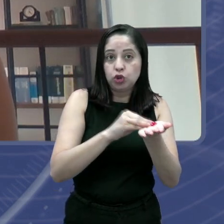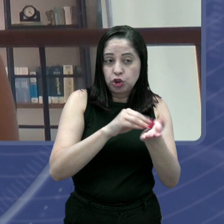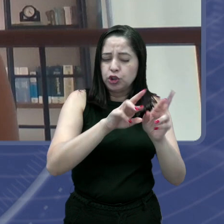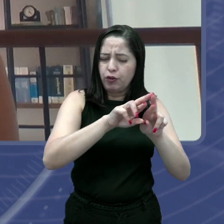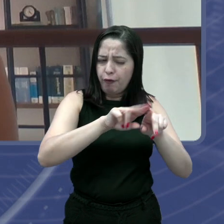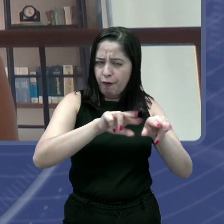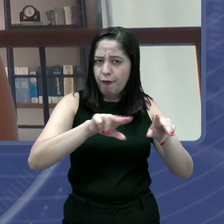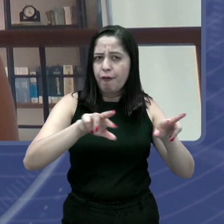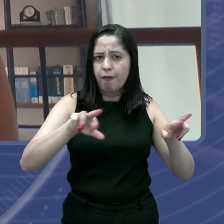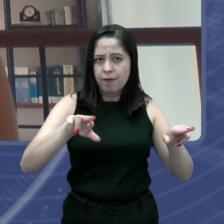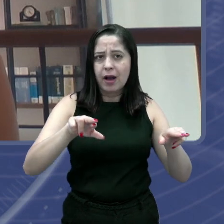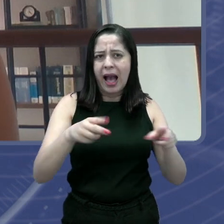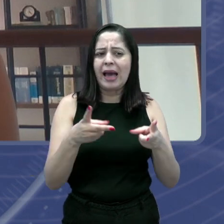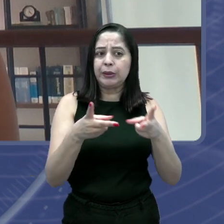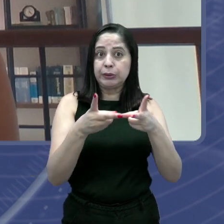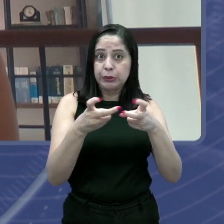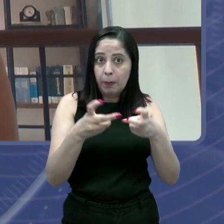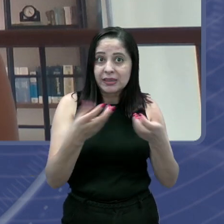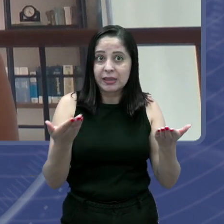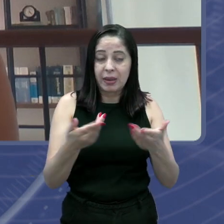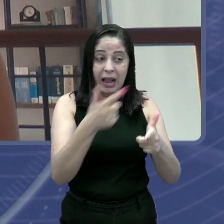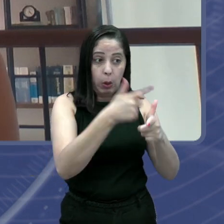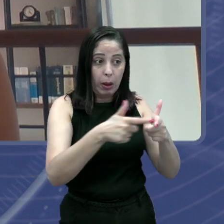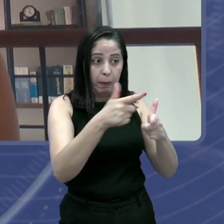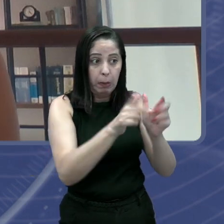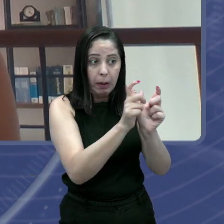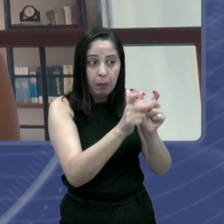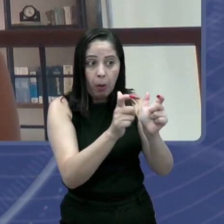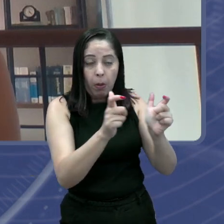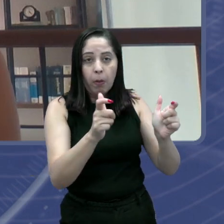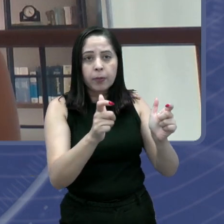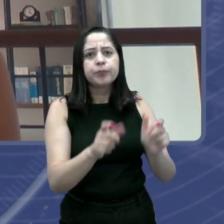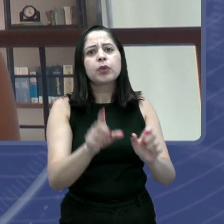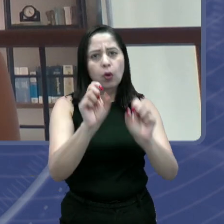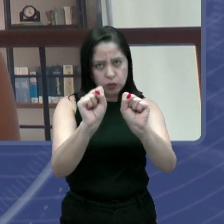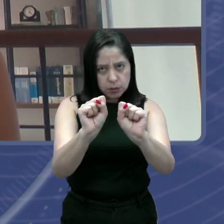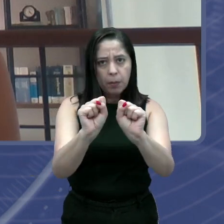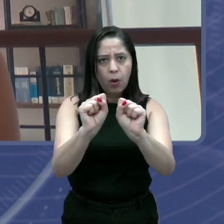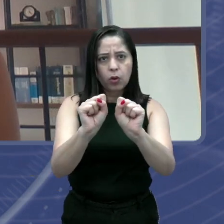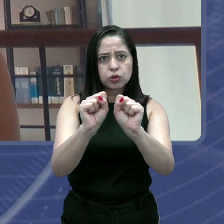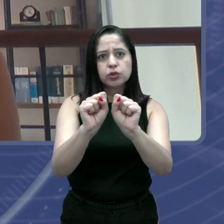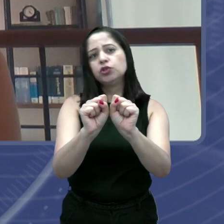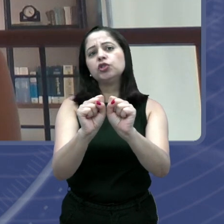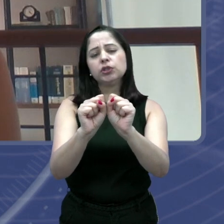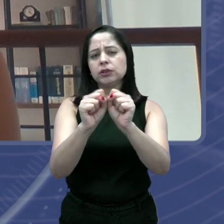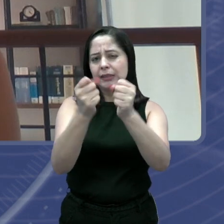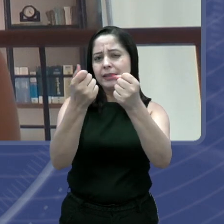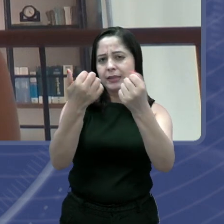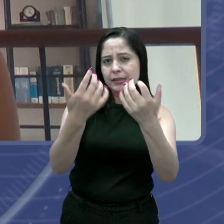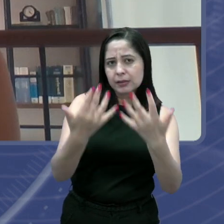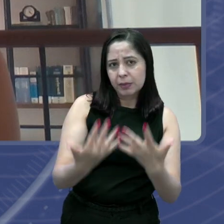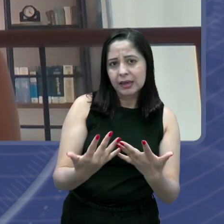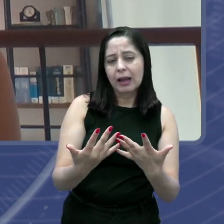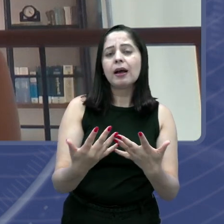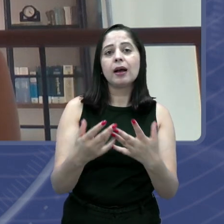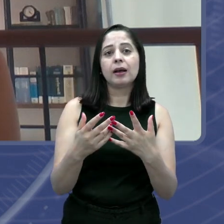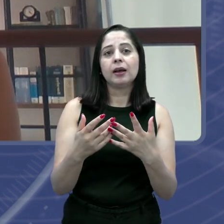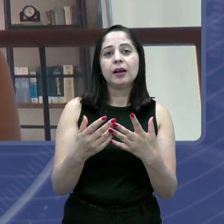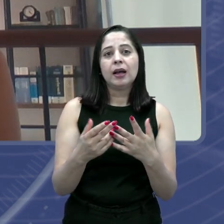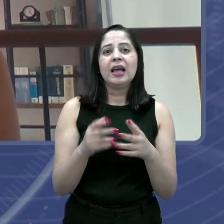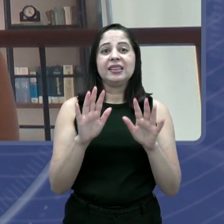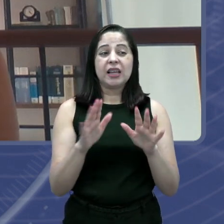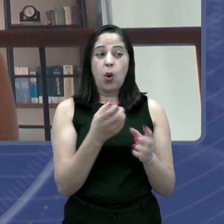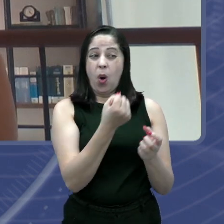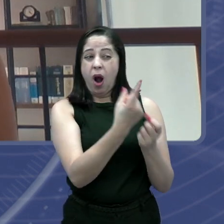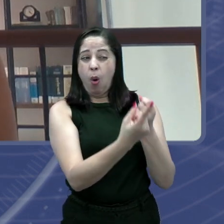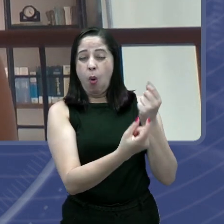dos anos na nossa atual realidade. Queria que você distinguisse um pouquinho, né? A gente falou dos refugiados, tem muitas pessoas que